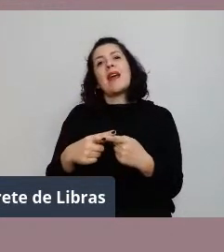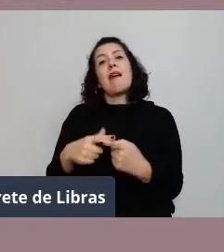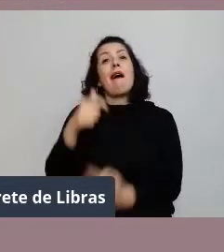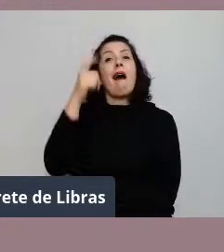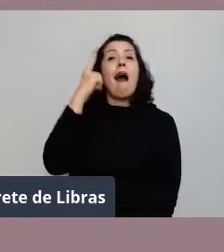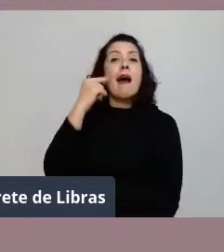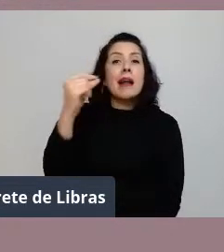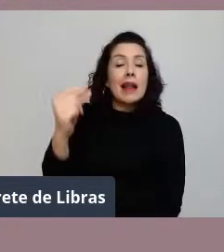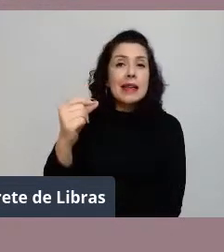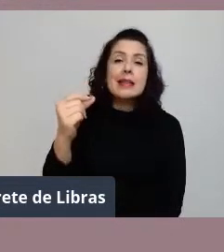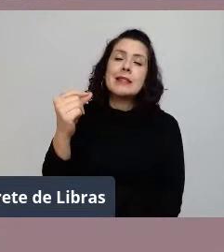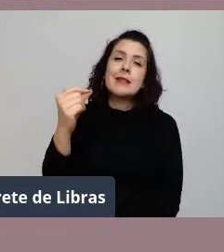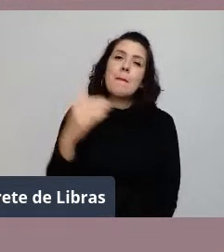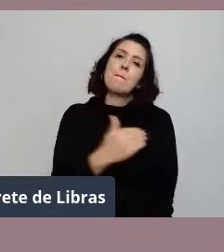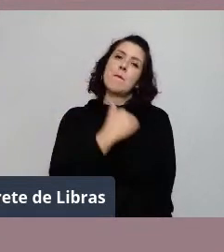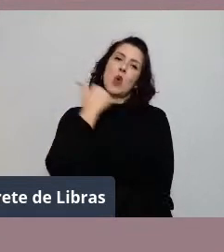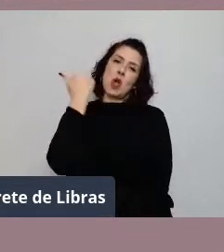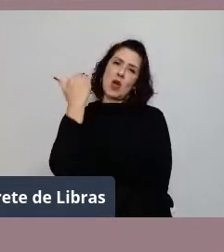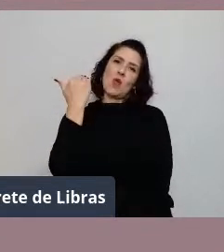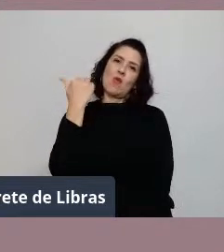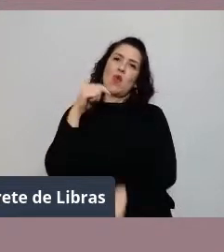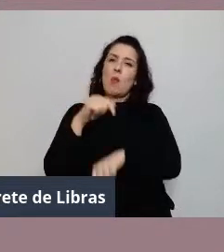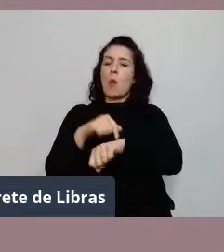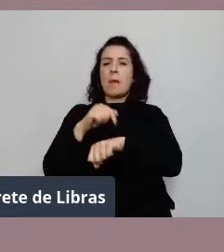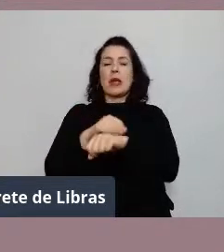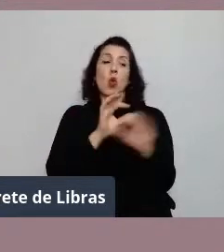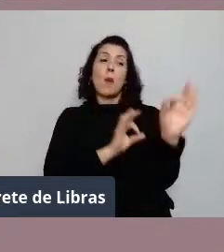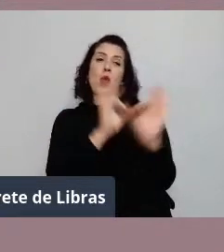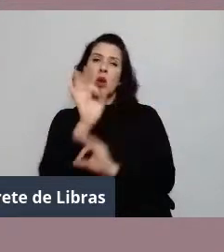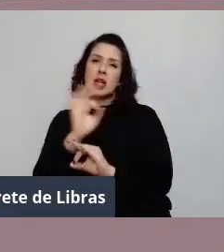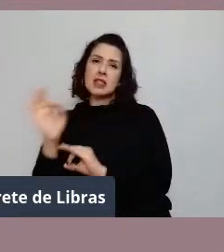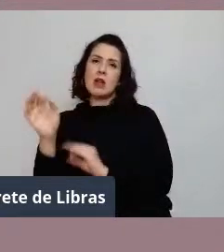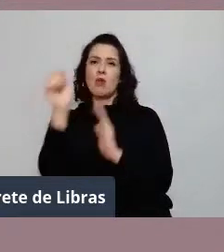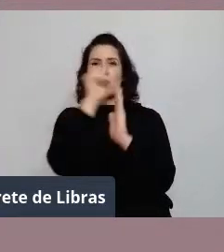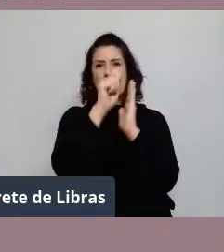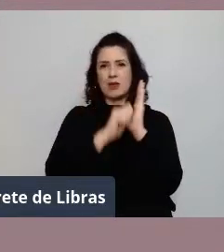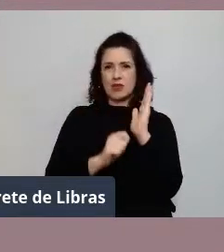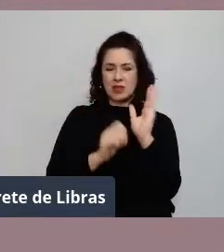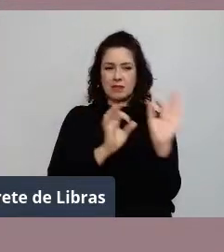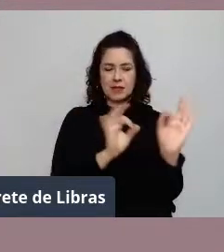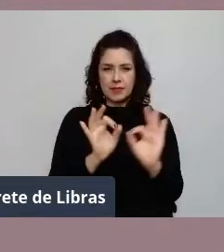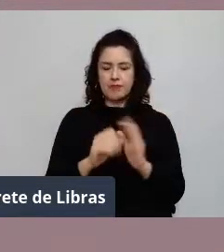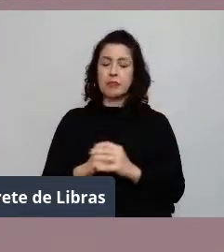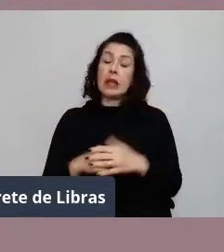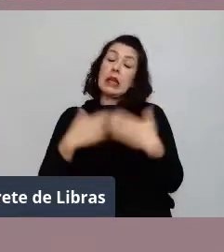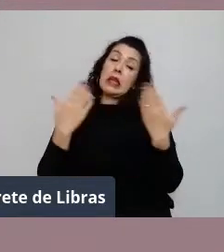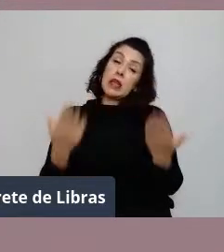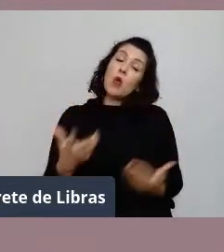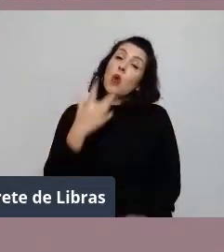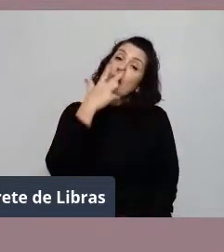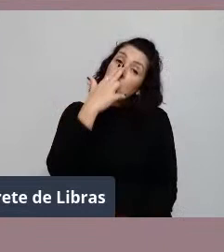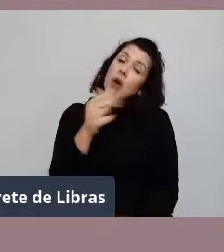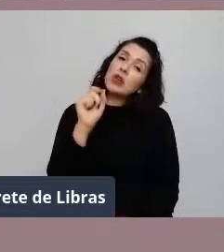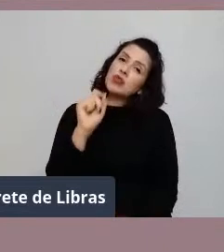do manuscrito. Então, do manuscrito não, né? Do romance, desse último romance.